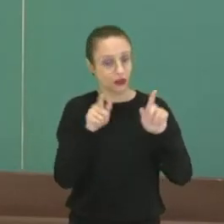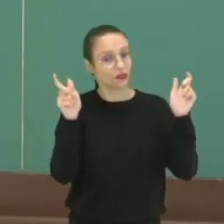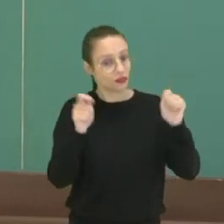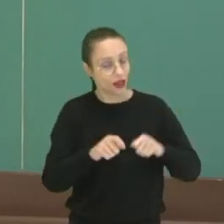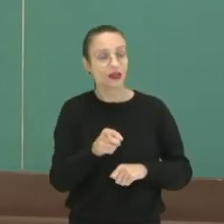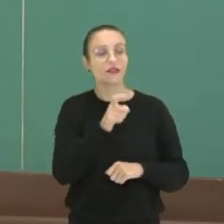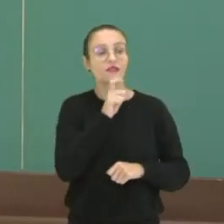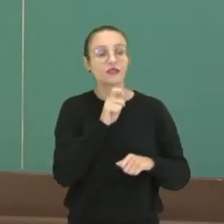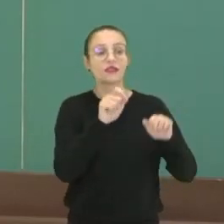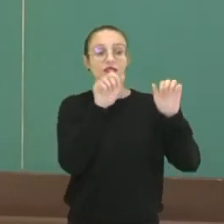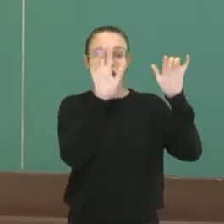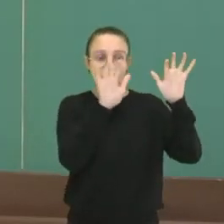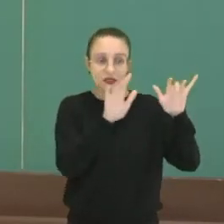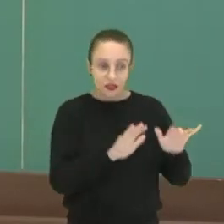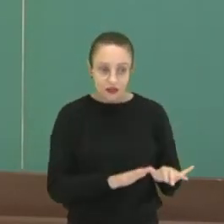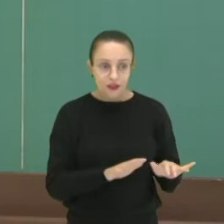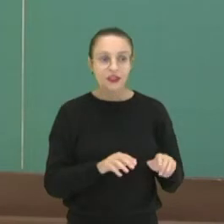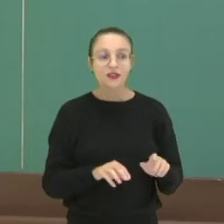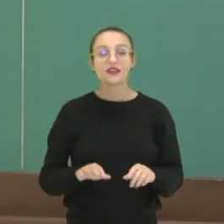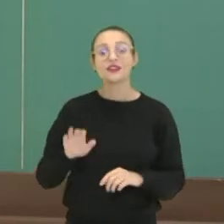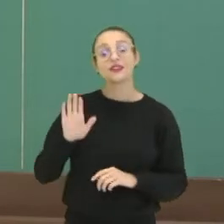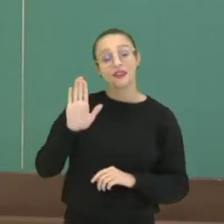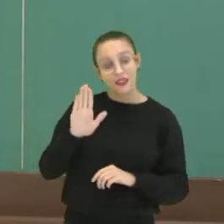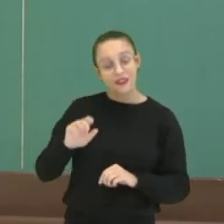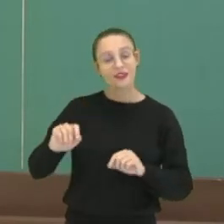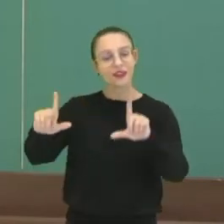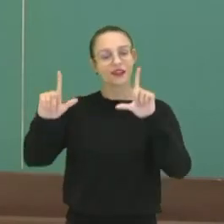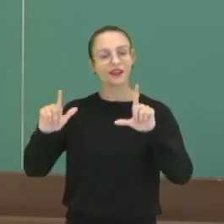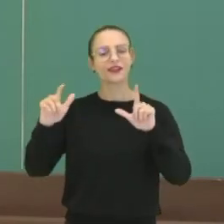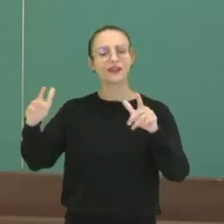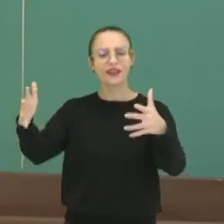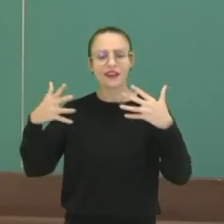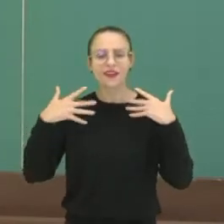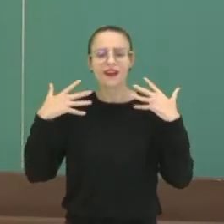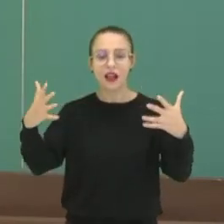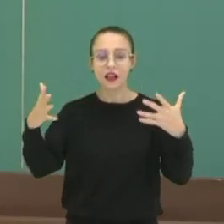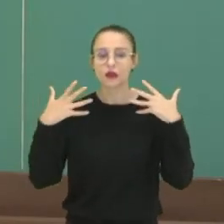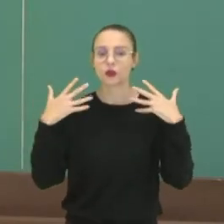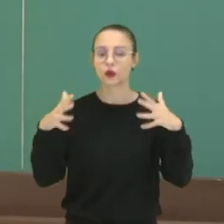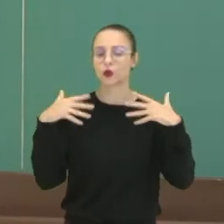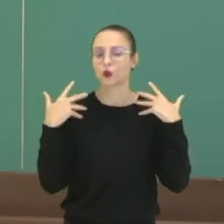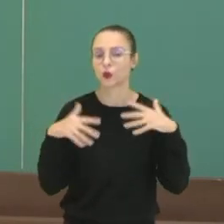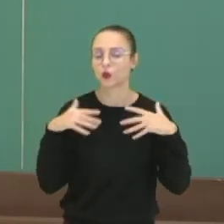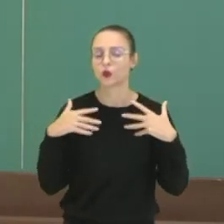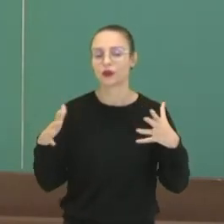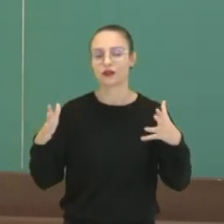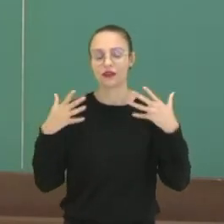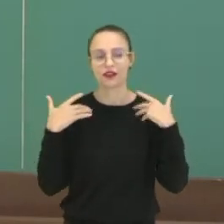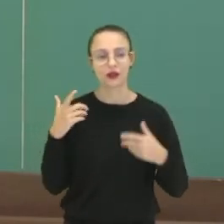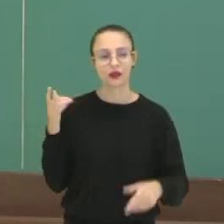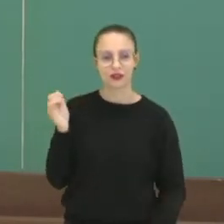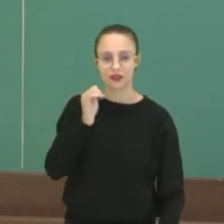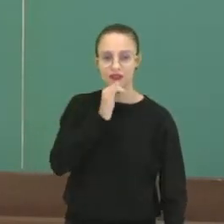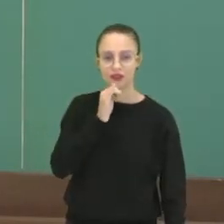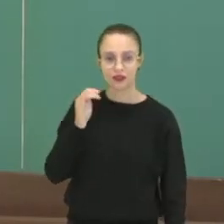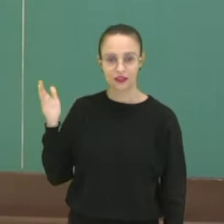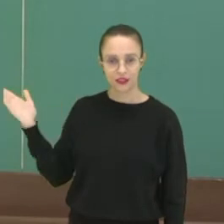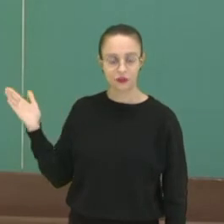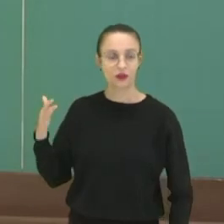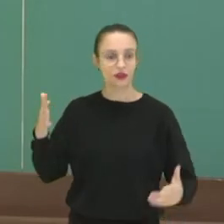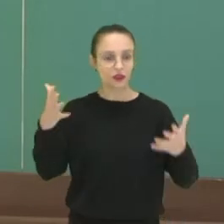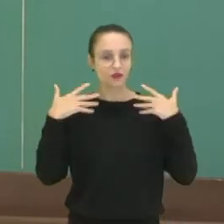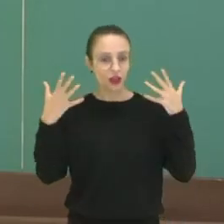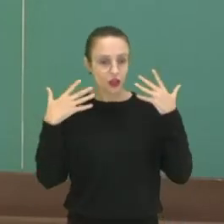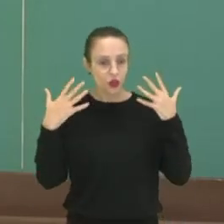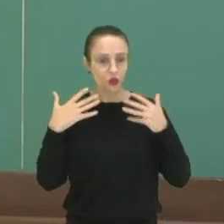ali de precipitação de neve, e as ondas de calor, os verões que são quentes, né? Aqui um exemplo de verões